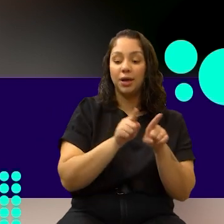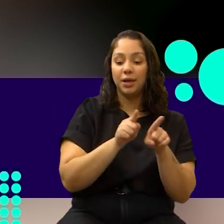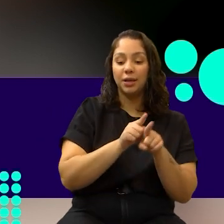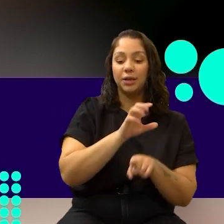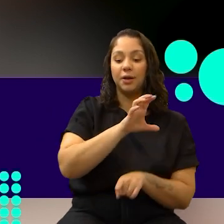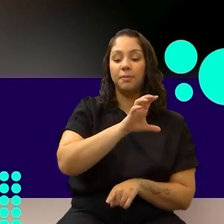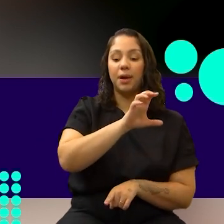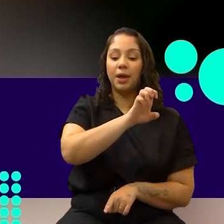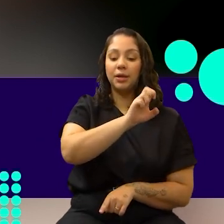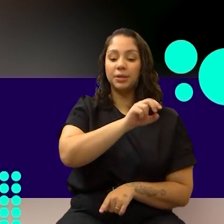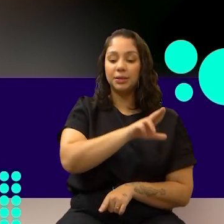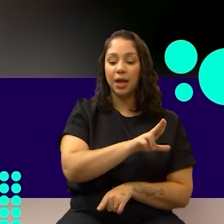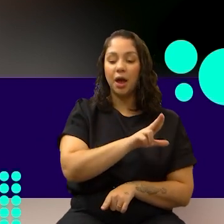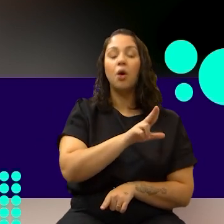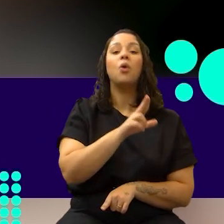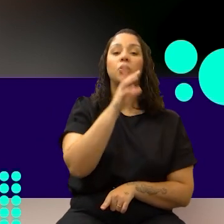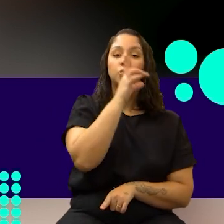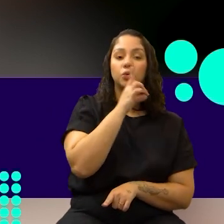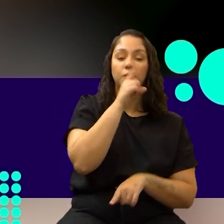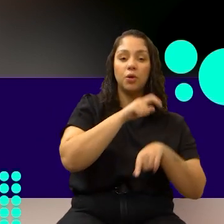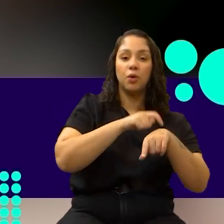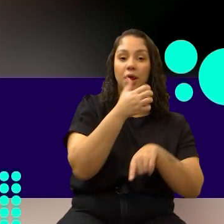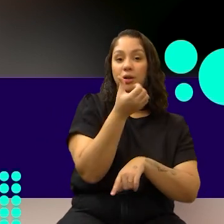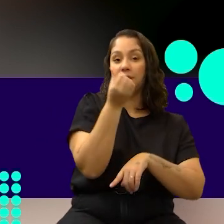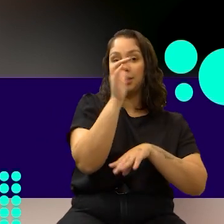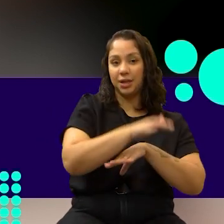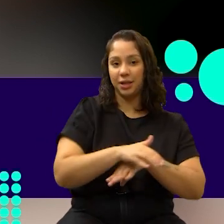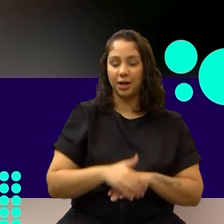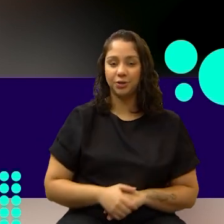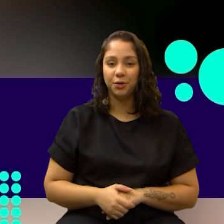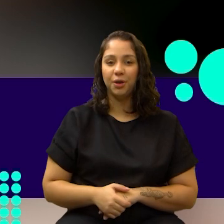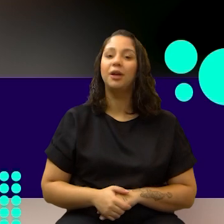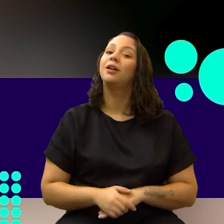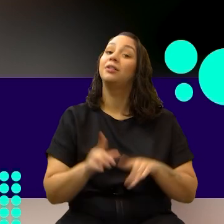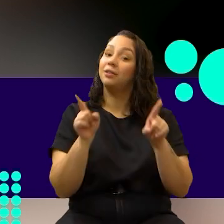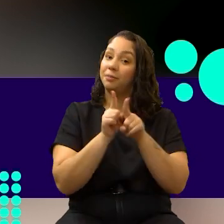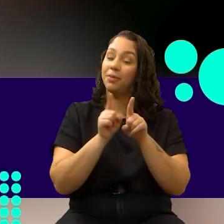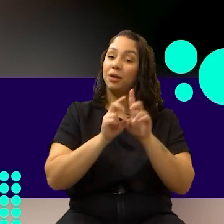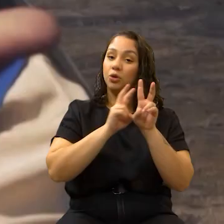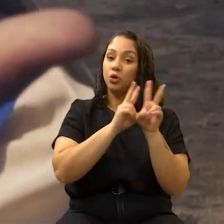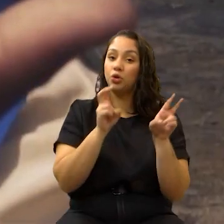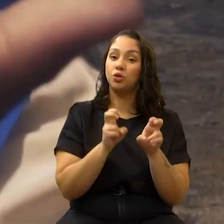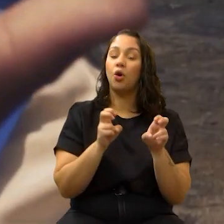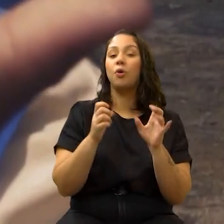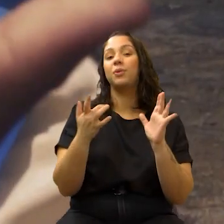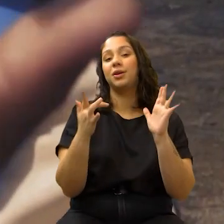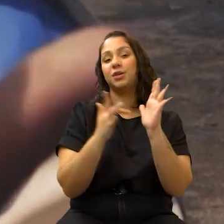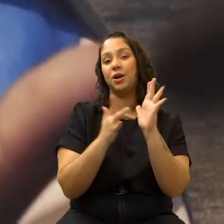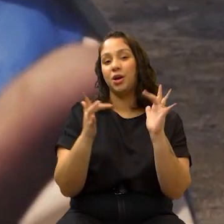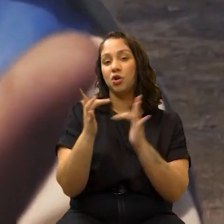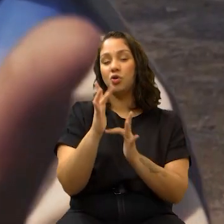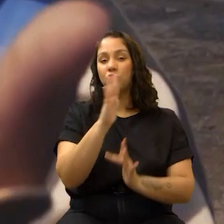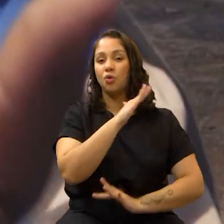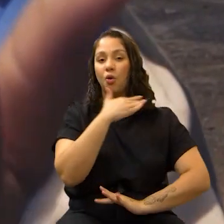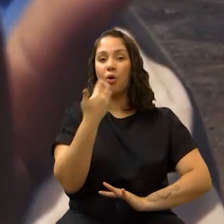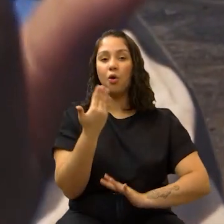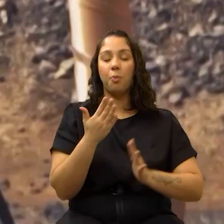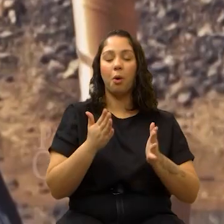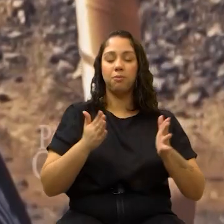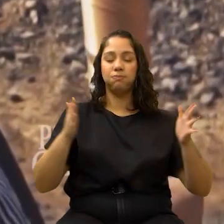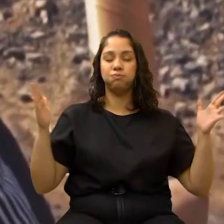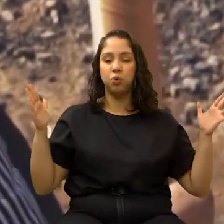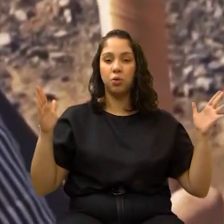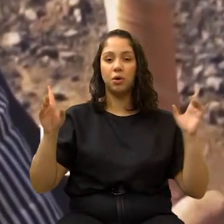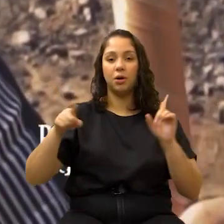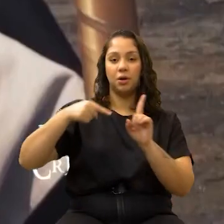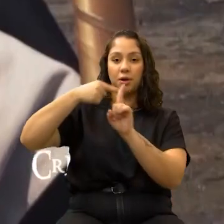6 horas da tarde. E no Céu, Mestre Alceu, no domingo, às 6 horas da tarde. Ainda em torno da crucificação de